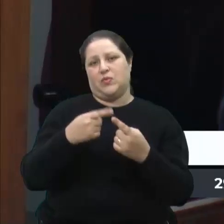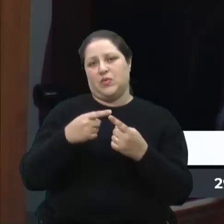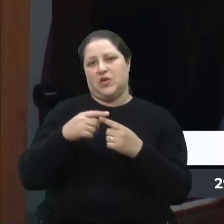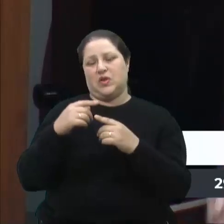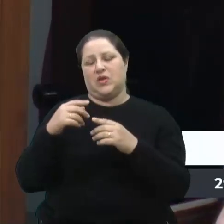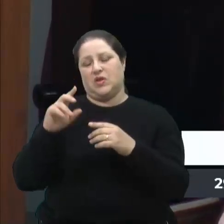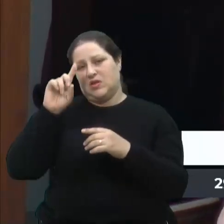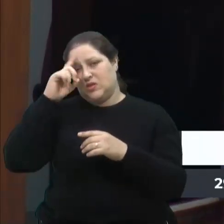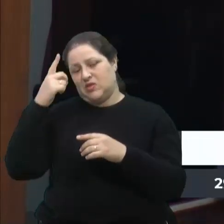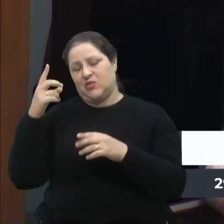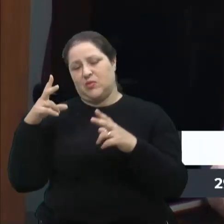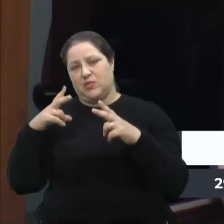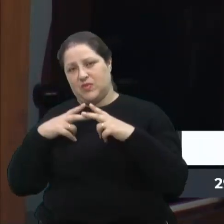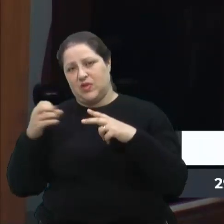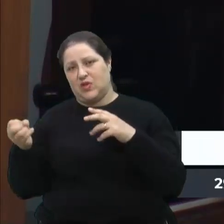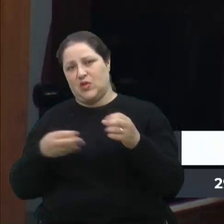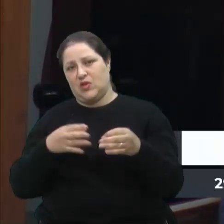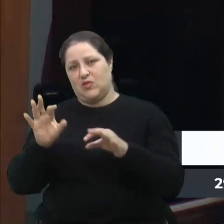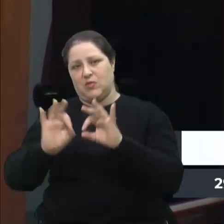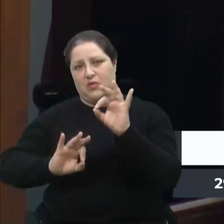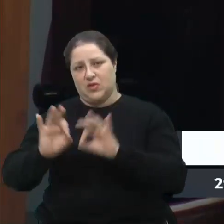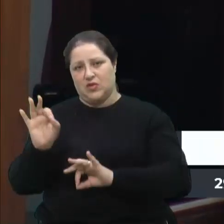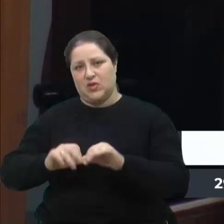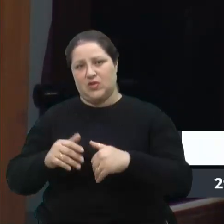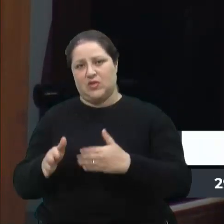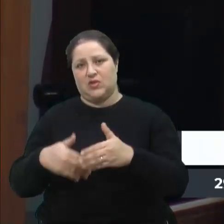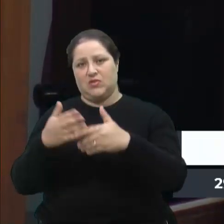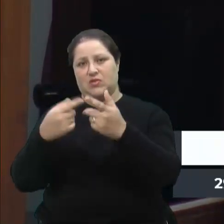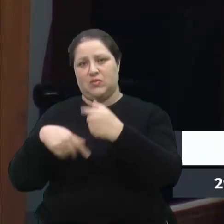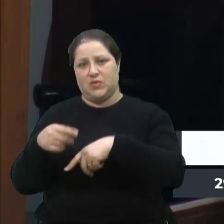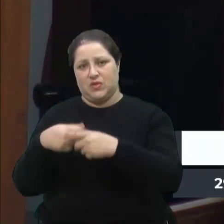novos projetos, desenvolvimento econômico.